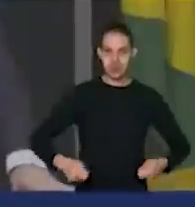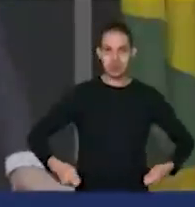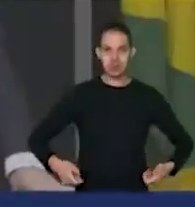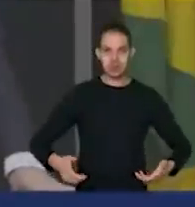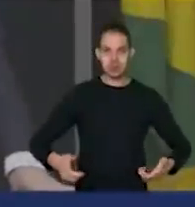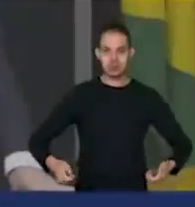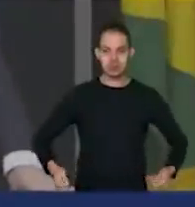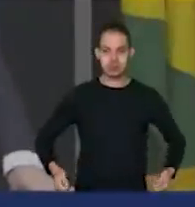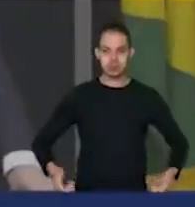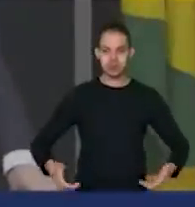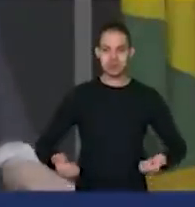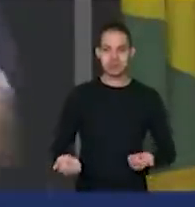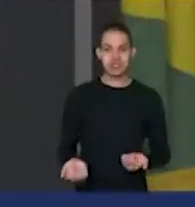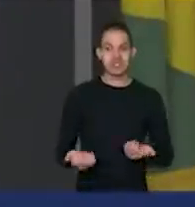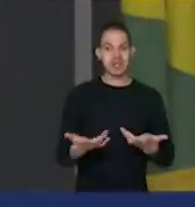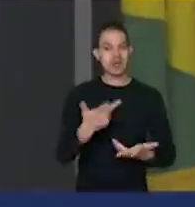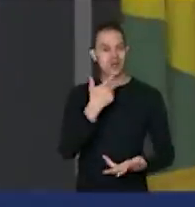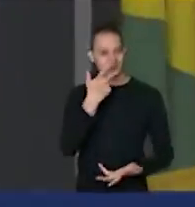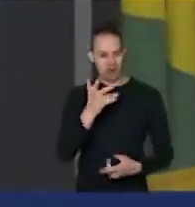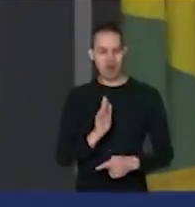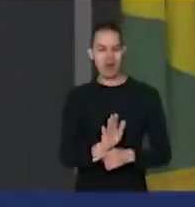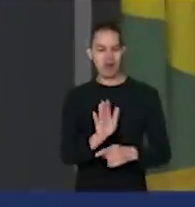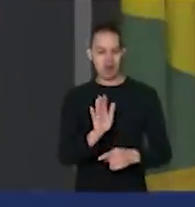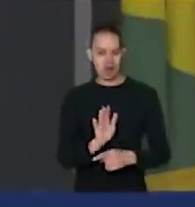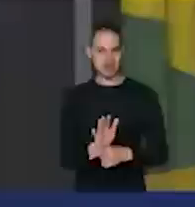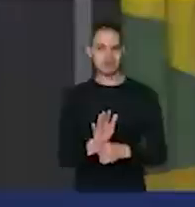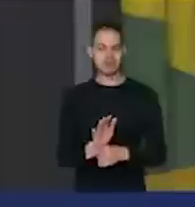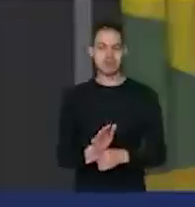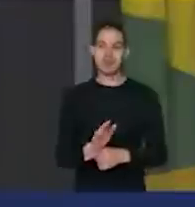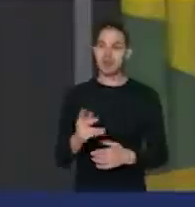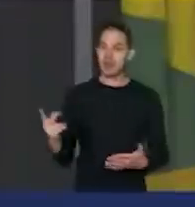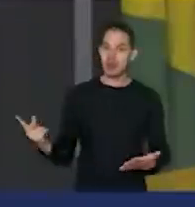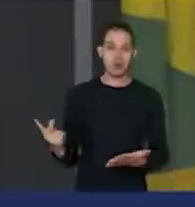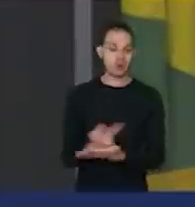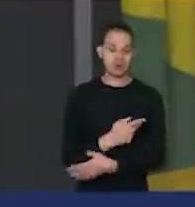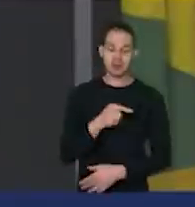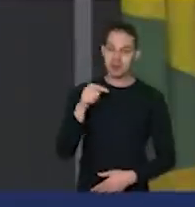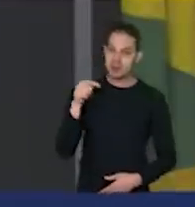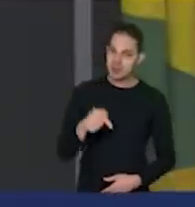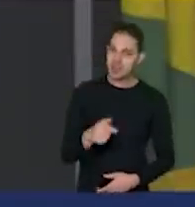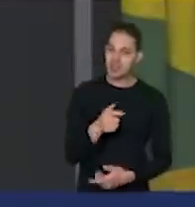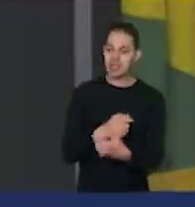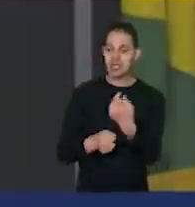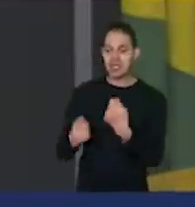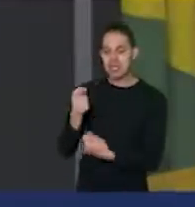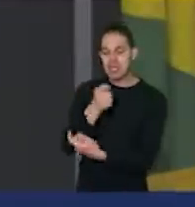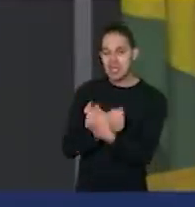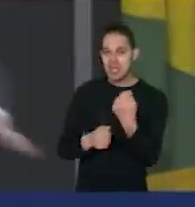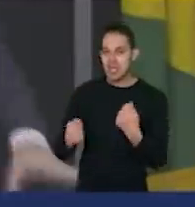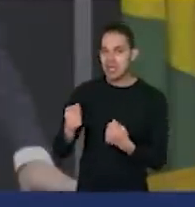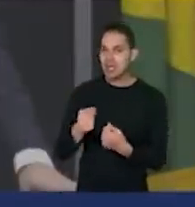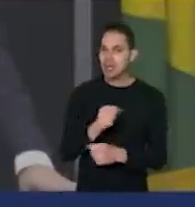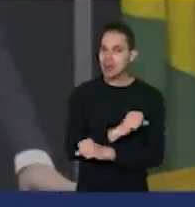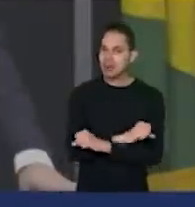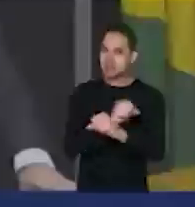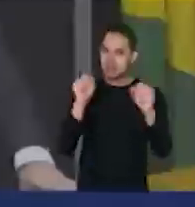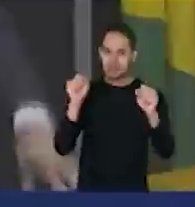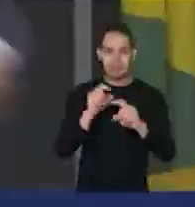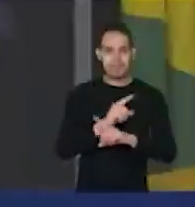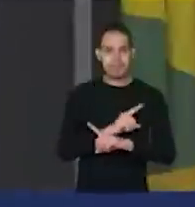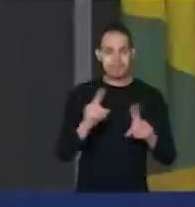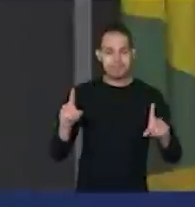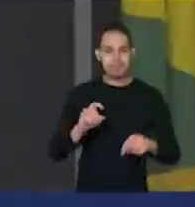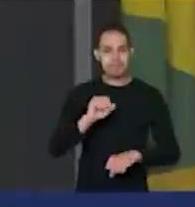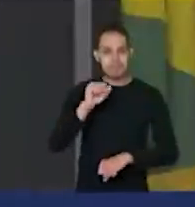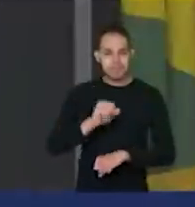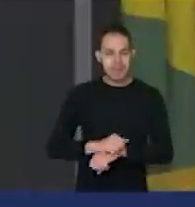e diz que está fazendo favor. É isso que está acontecendo aqui. Não se deixe enganar por populismo ou por demagogia barata.